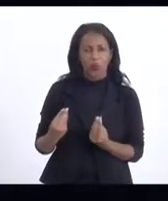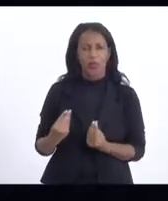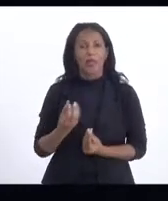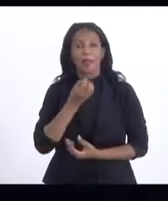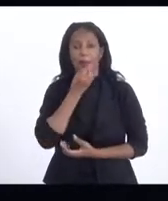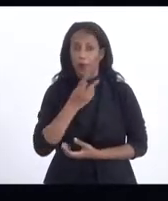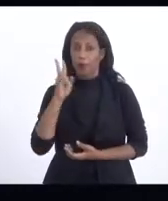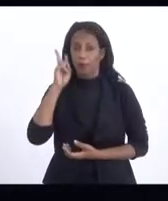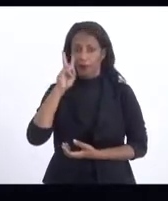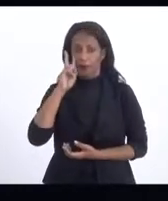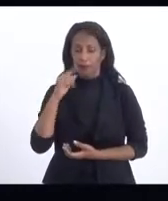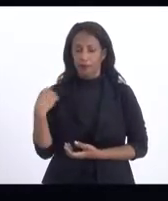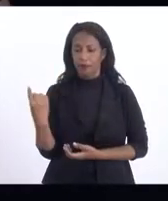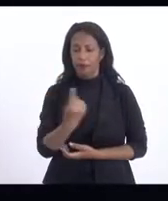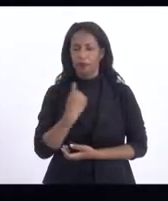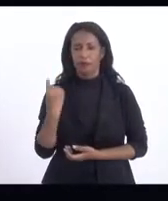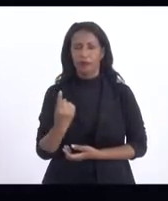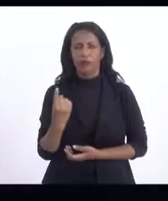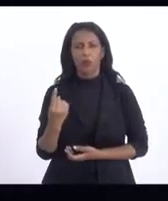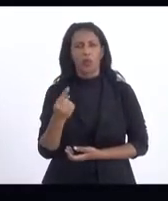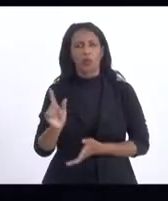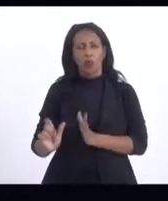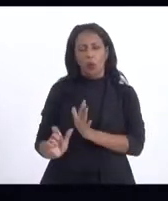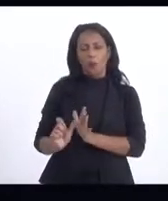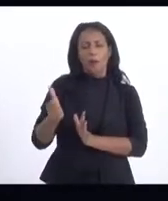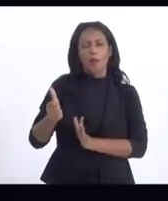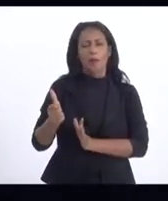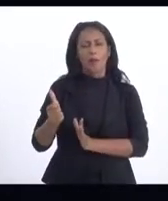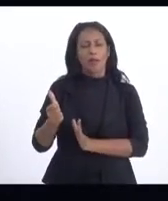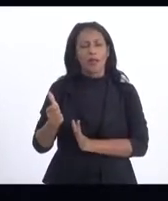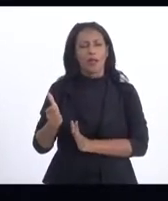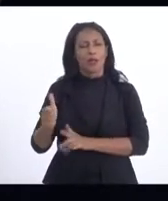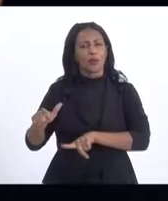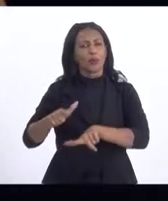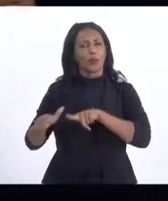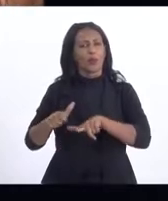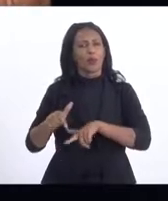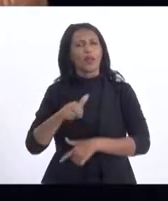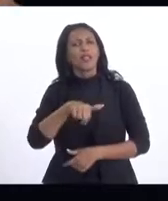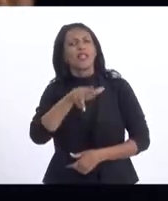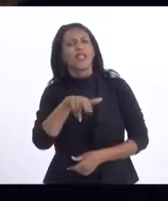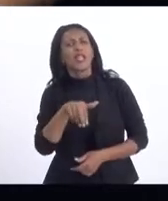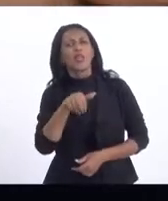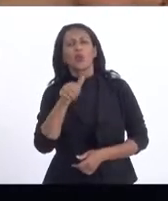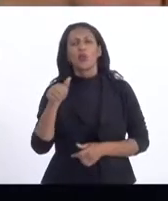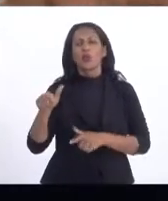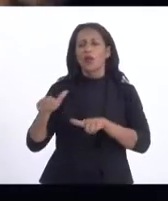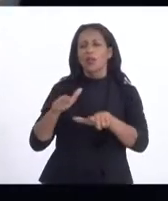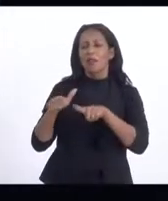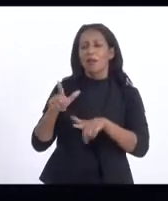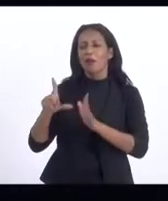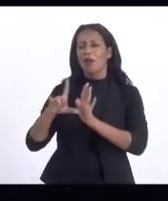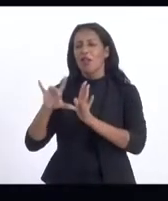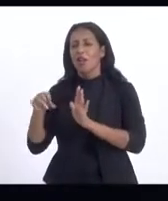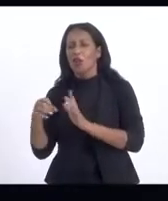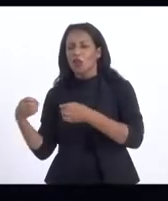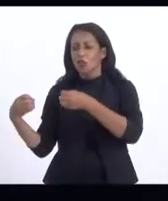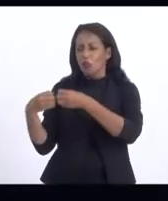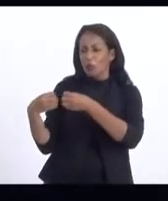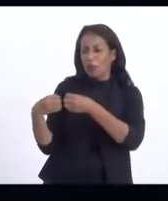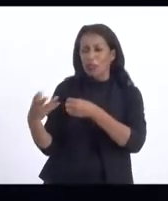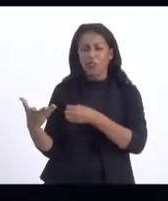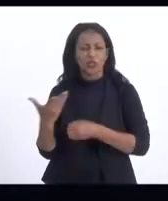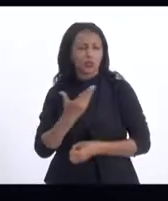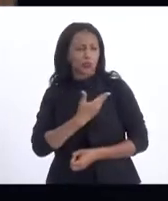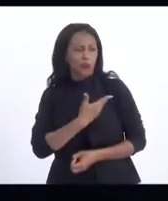lembrar que nós somos a porta do primeiro emprego. Quem é que nunca trabalhou na lojinha do vizinho, na lojinha do colega, na lojinha do amigo?